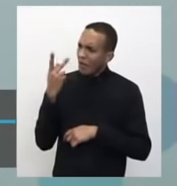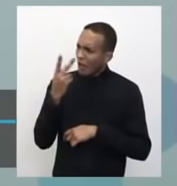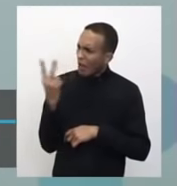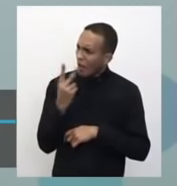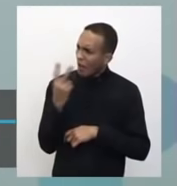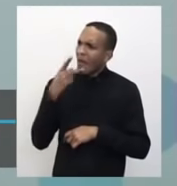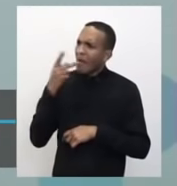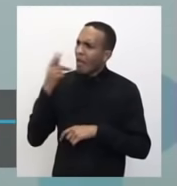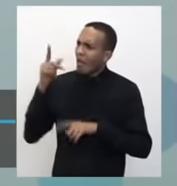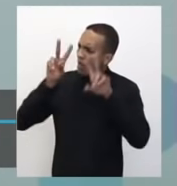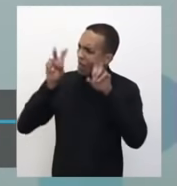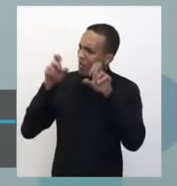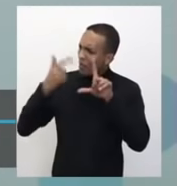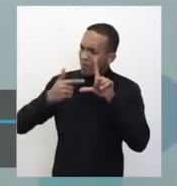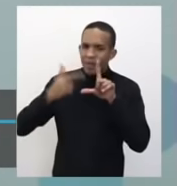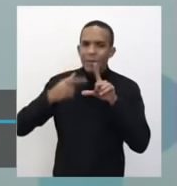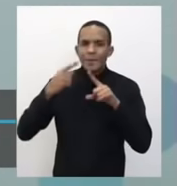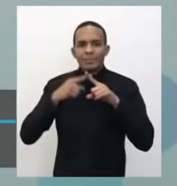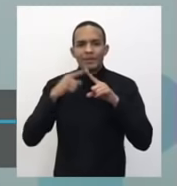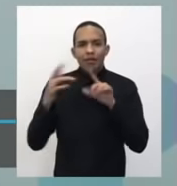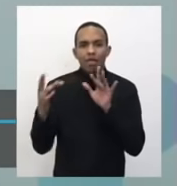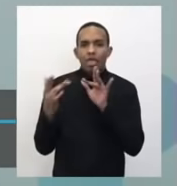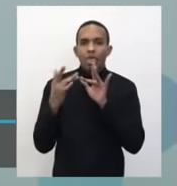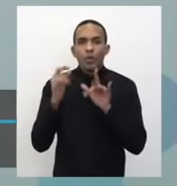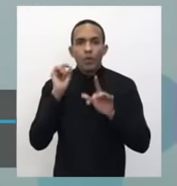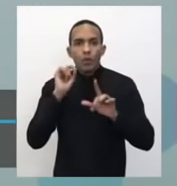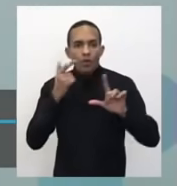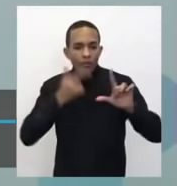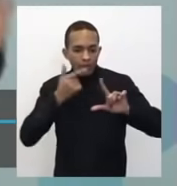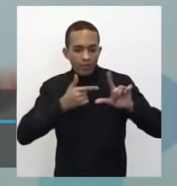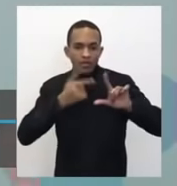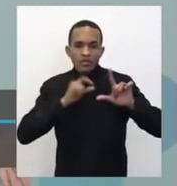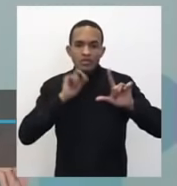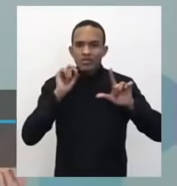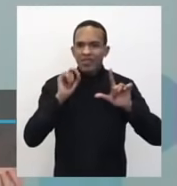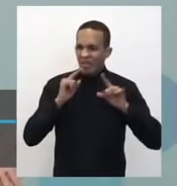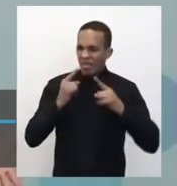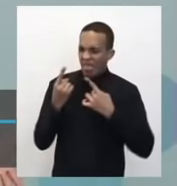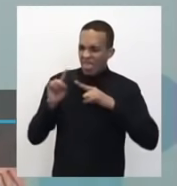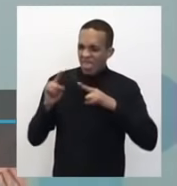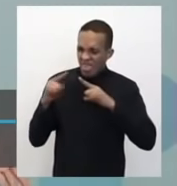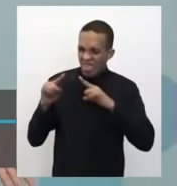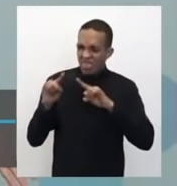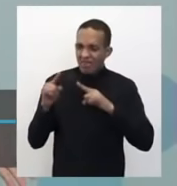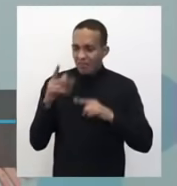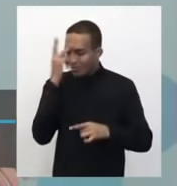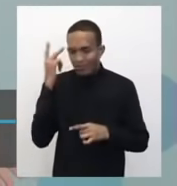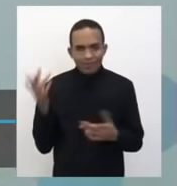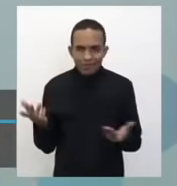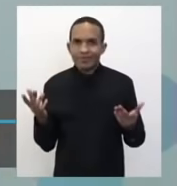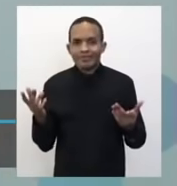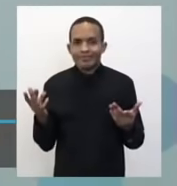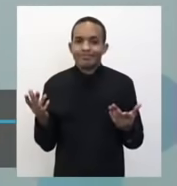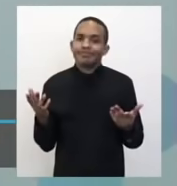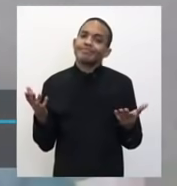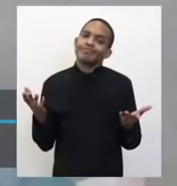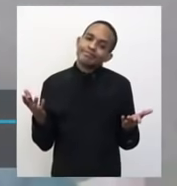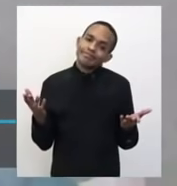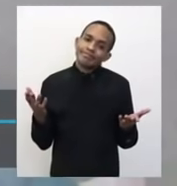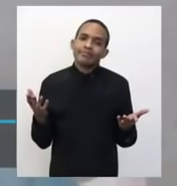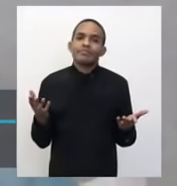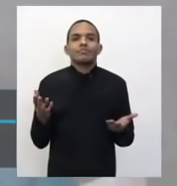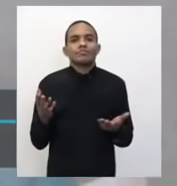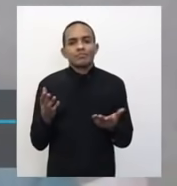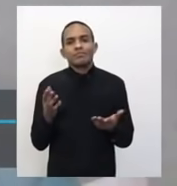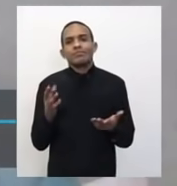sobre memes. Porque eu acho que eles fazem a ligação de que o meme é só pra zoar com a cara de alguém, né? Muito